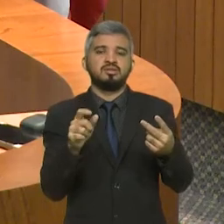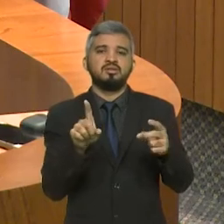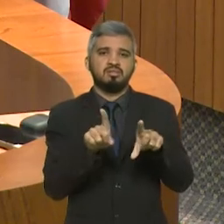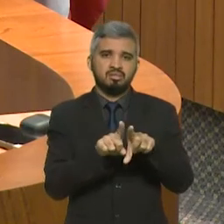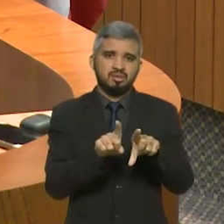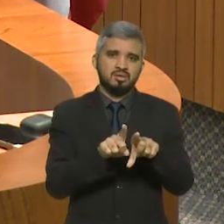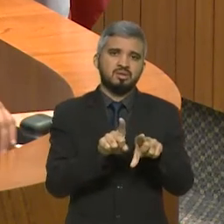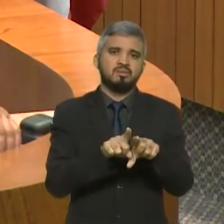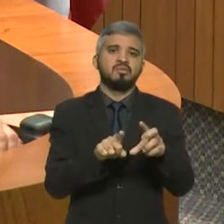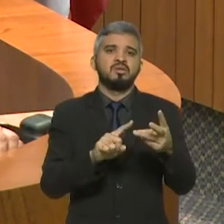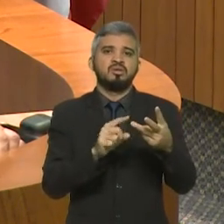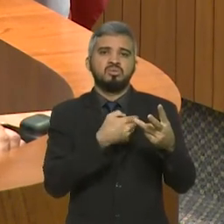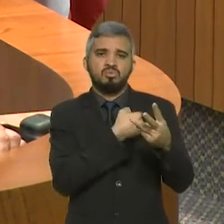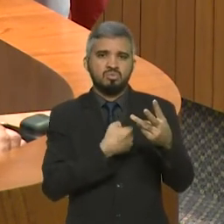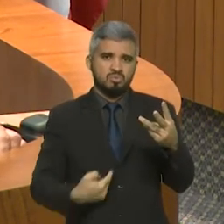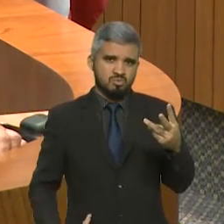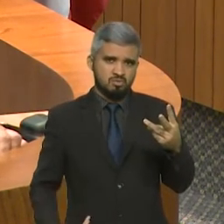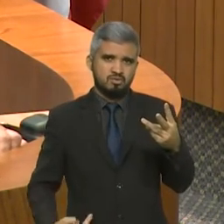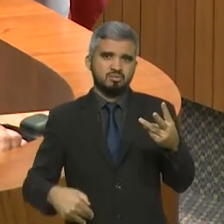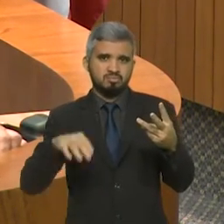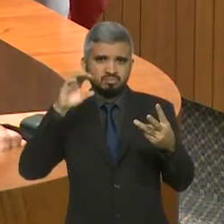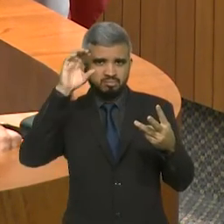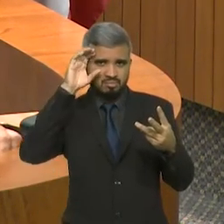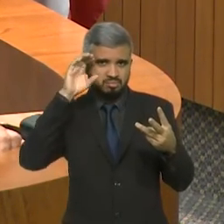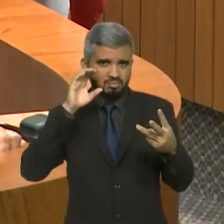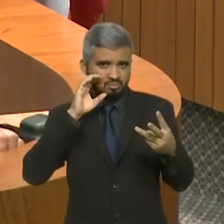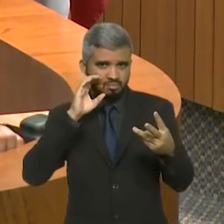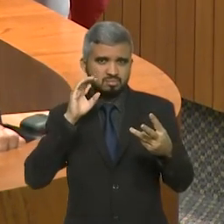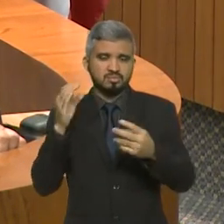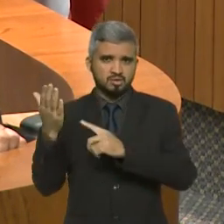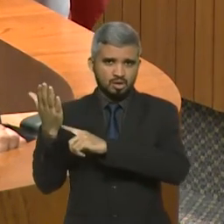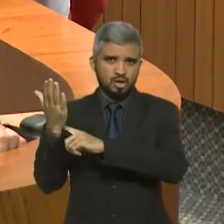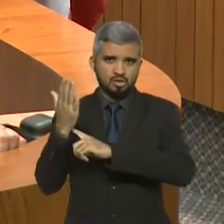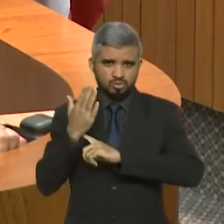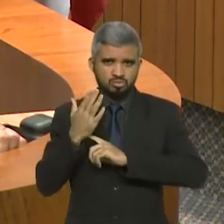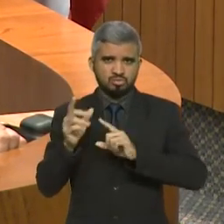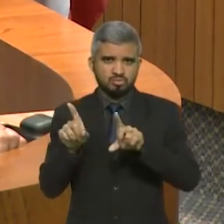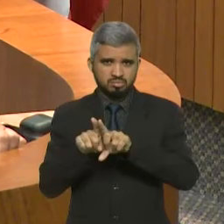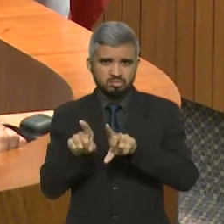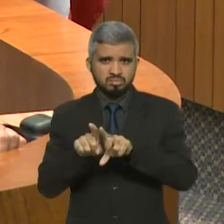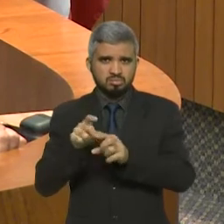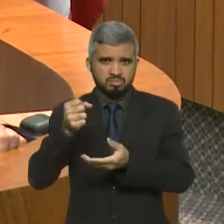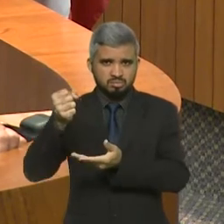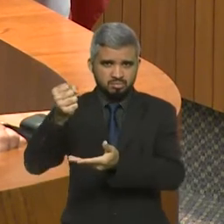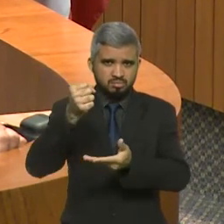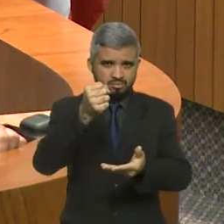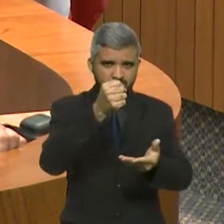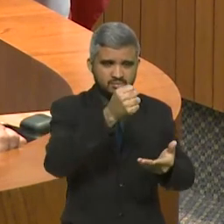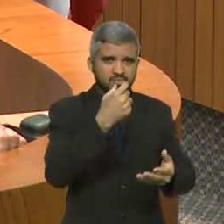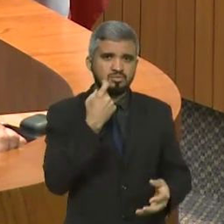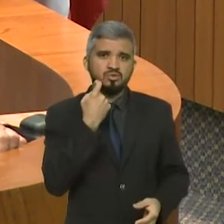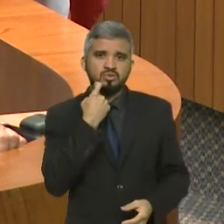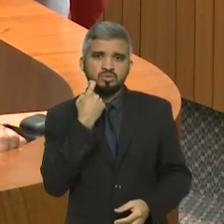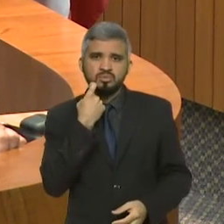próprio governo do estado do Maranhão, que nos ajudou com a cesta básica e o pescado. Enfim,